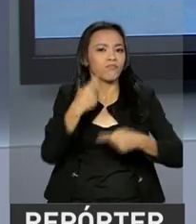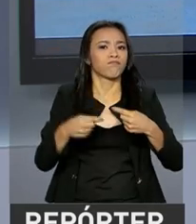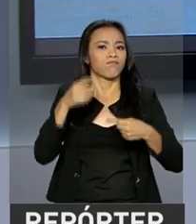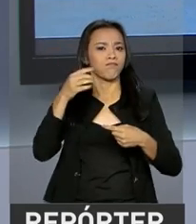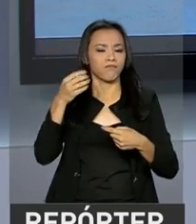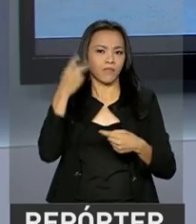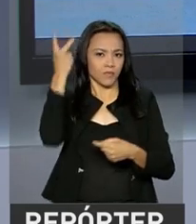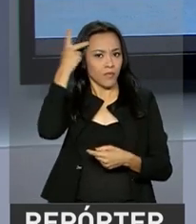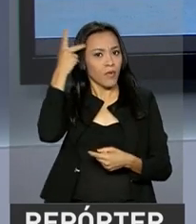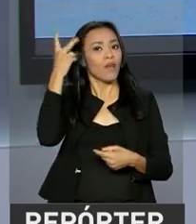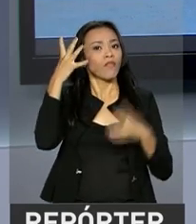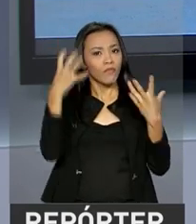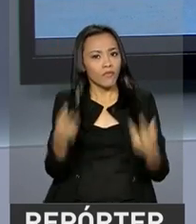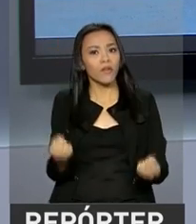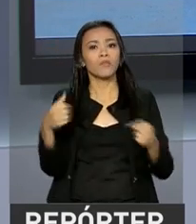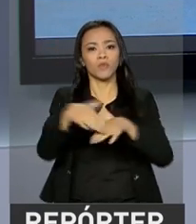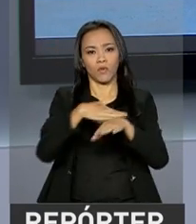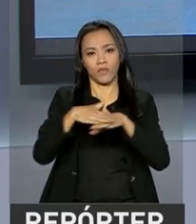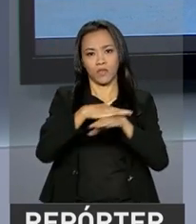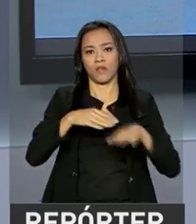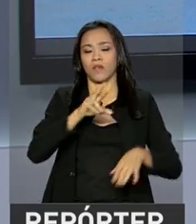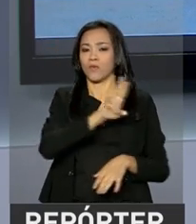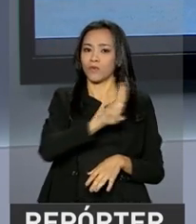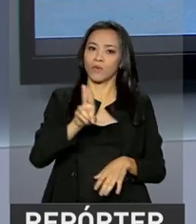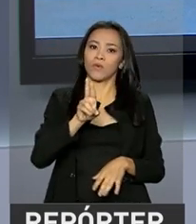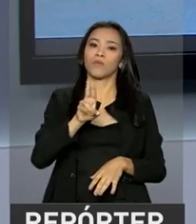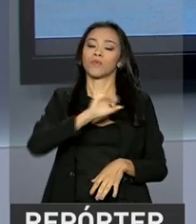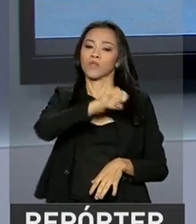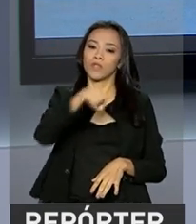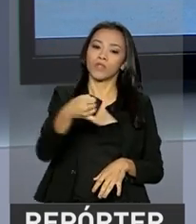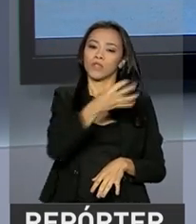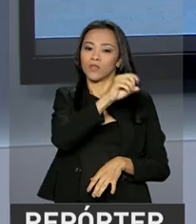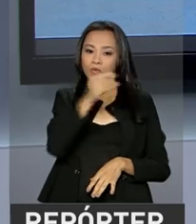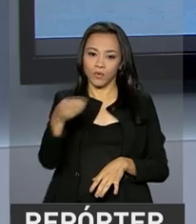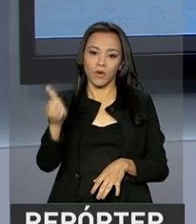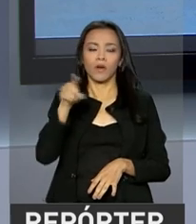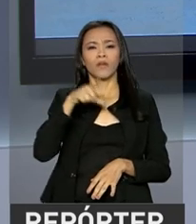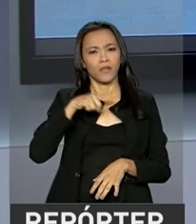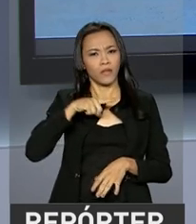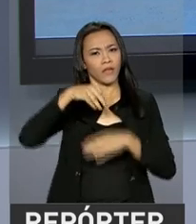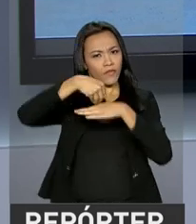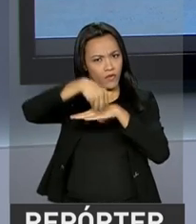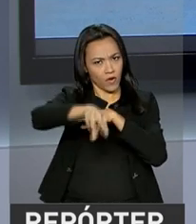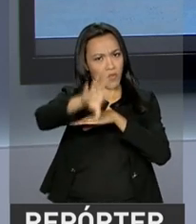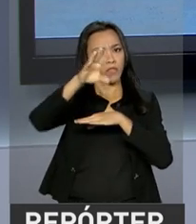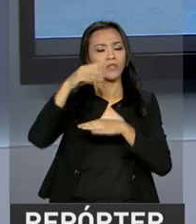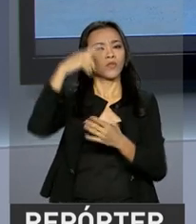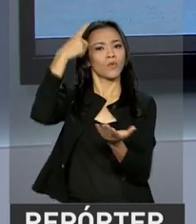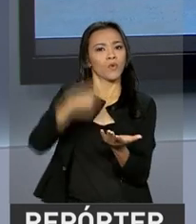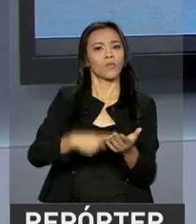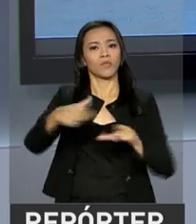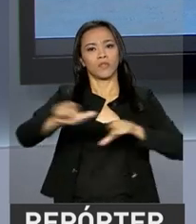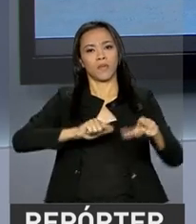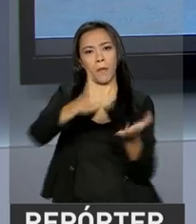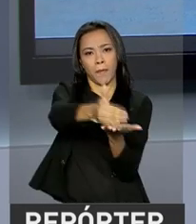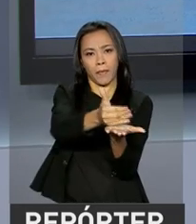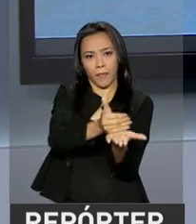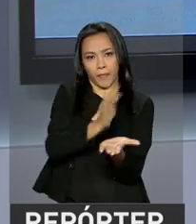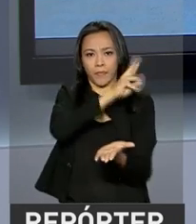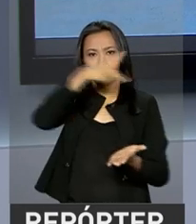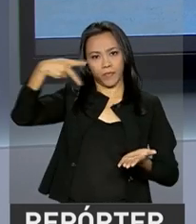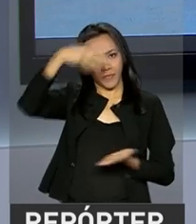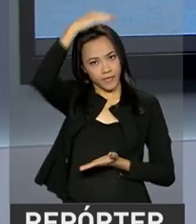com João Pedro Neto que está no Palácio do Planalto Planalto e tem as informações da agenda presidencial pra gente João bom